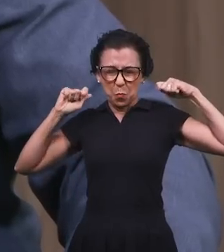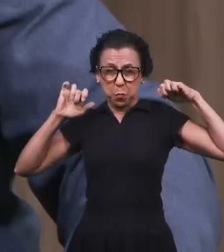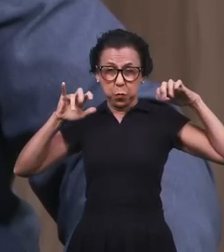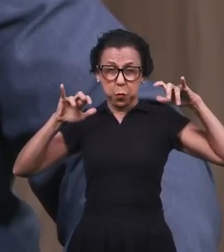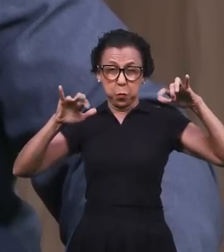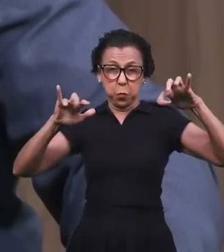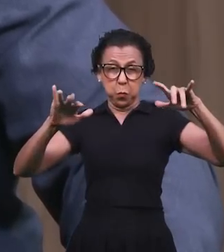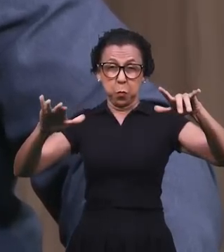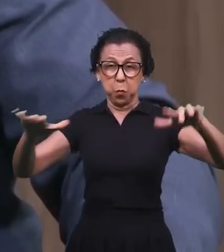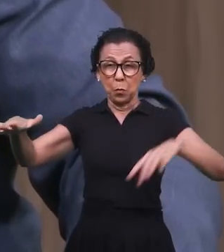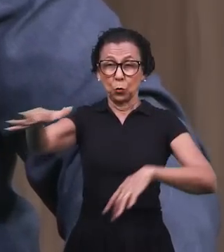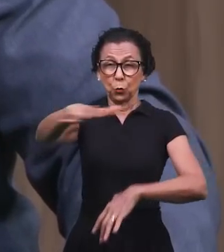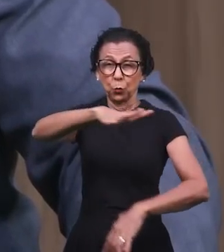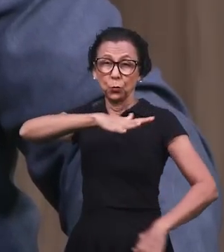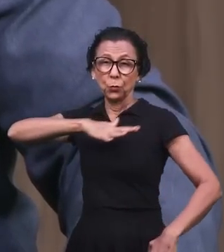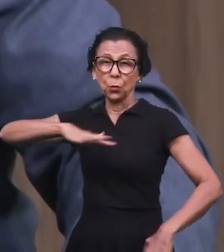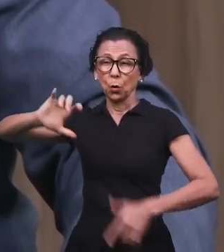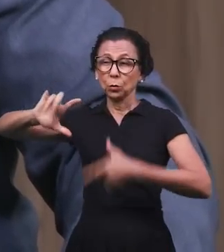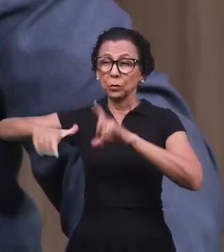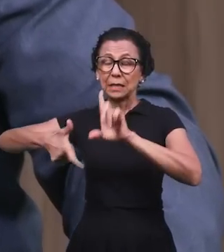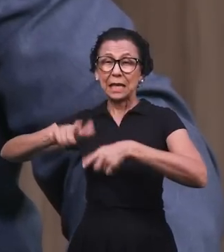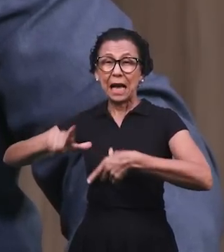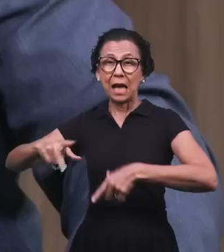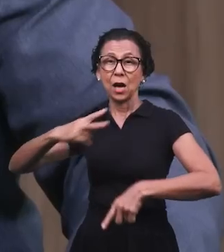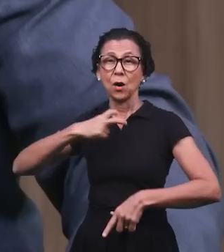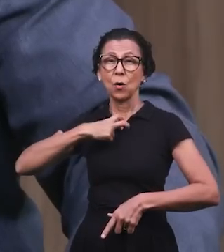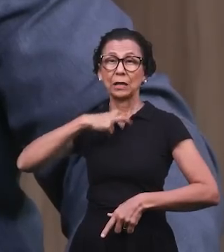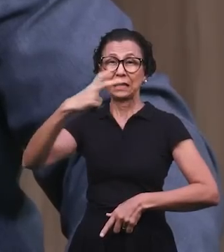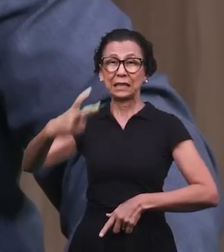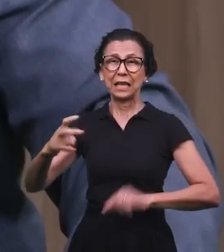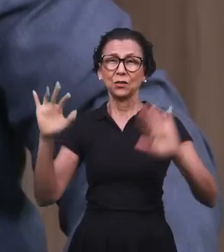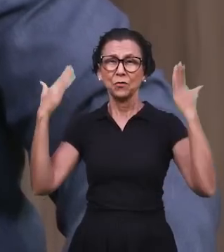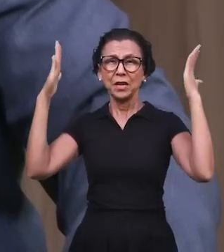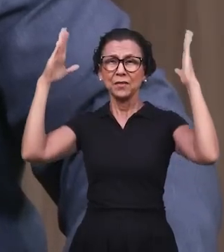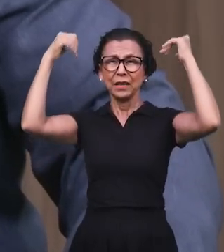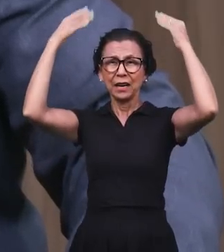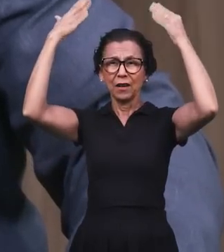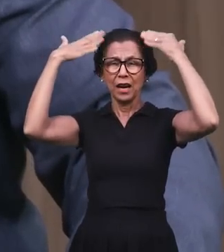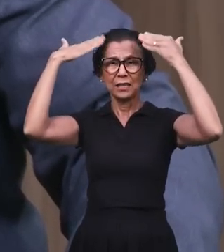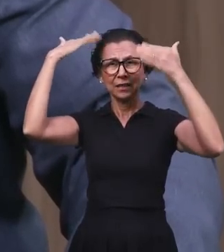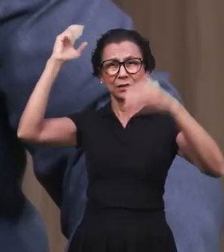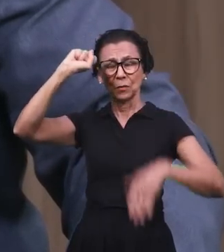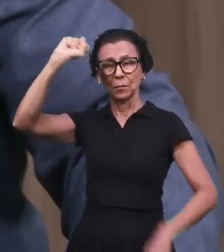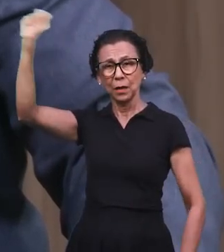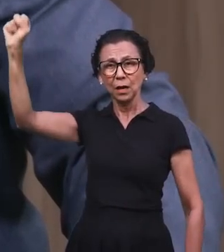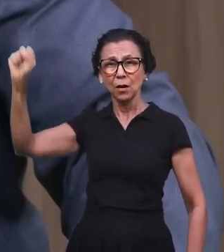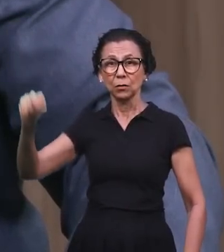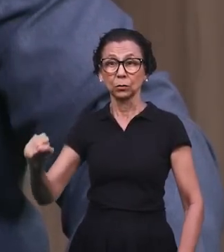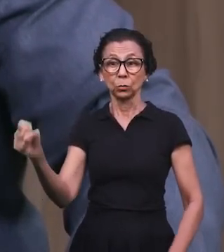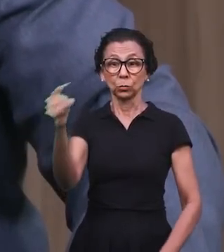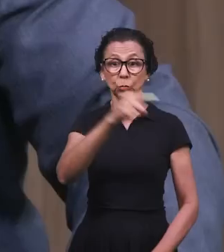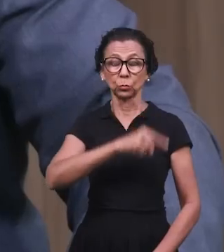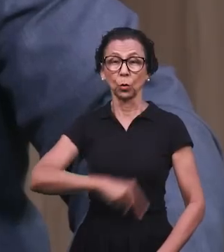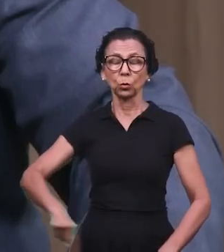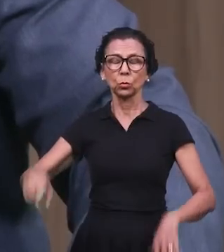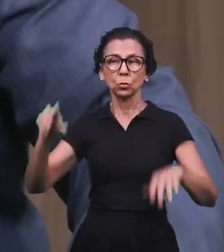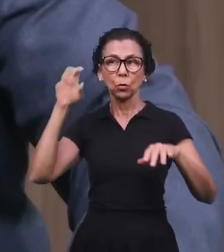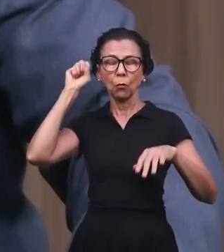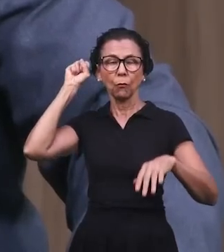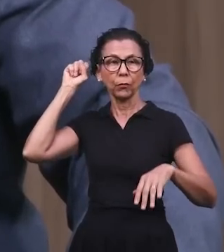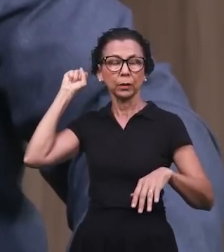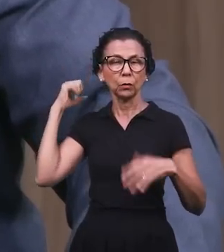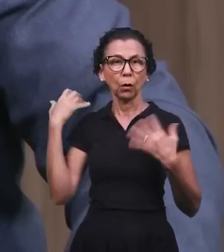Israel. Viva o rei Salomão. Glória então, o que está sendo enfatizado, que foi enfatizado no final, o que é enfatizado no